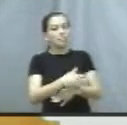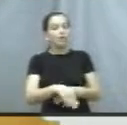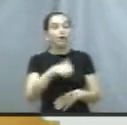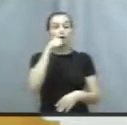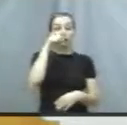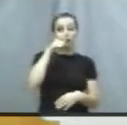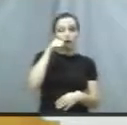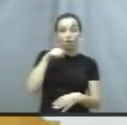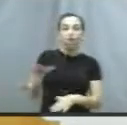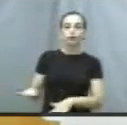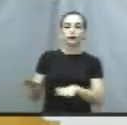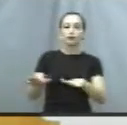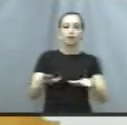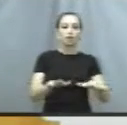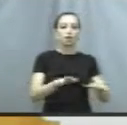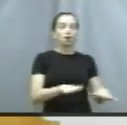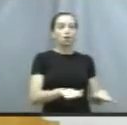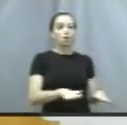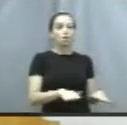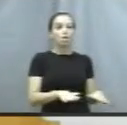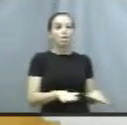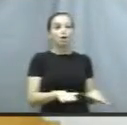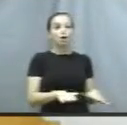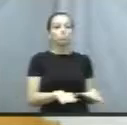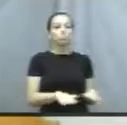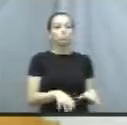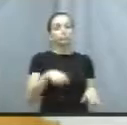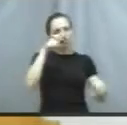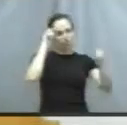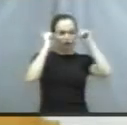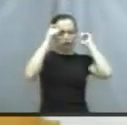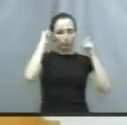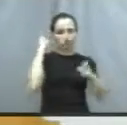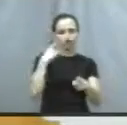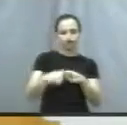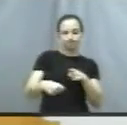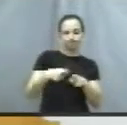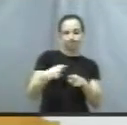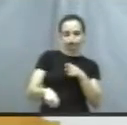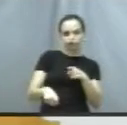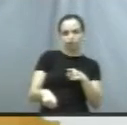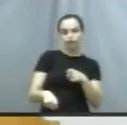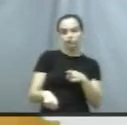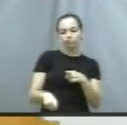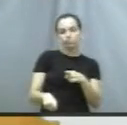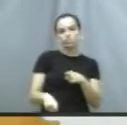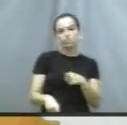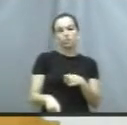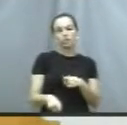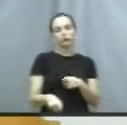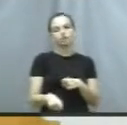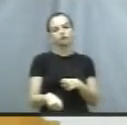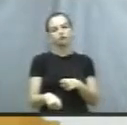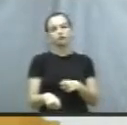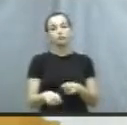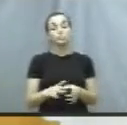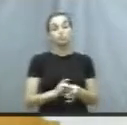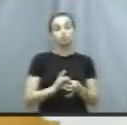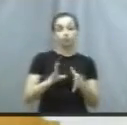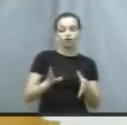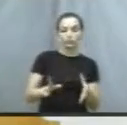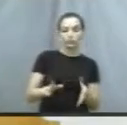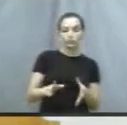mulheres e de crianças, que são os dois públicos, obviamente, mas vulneráveis a esse tipo de crime,